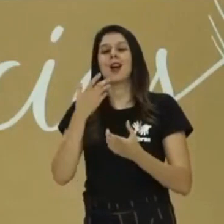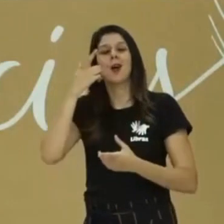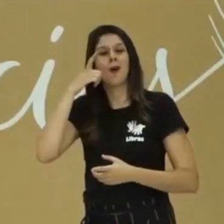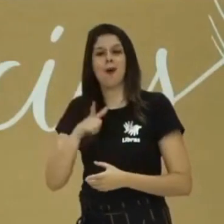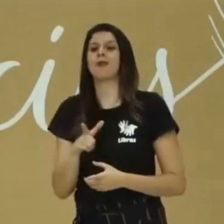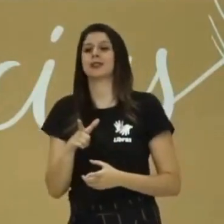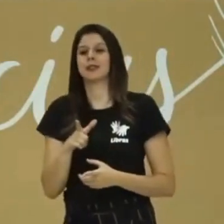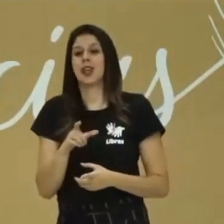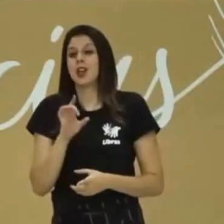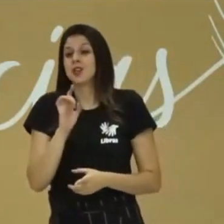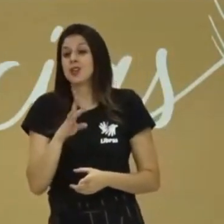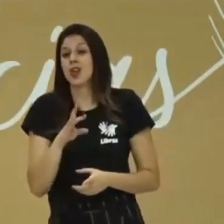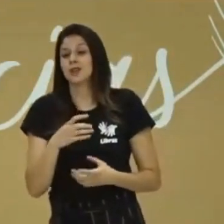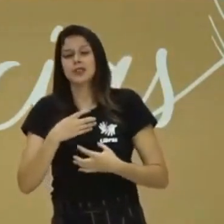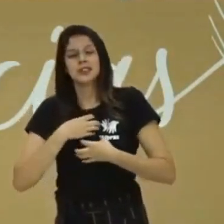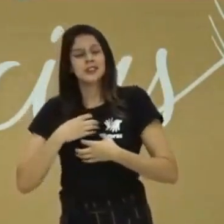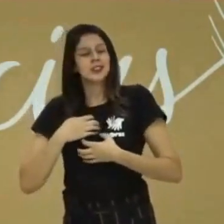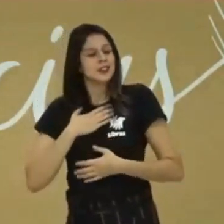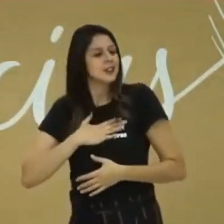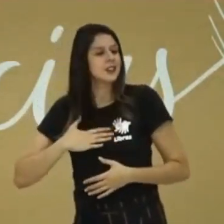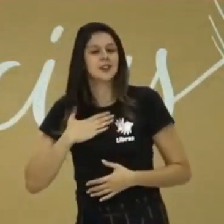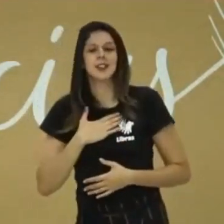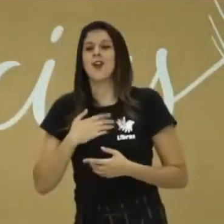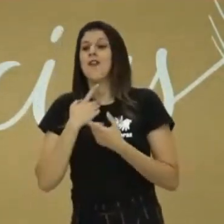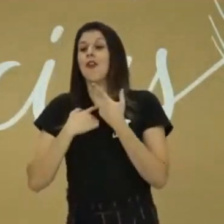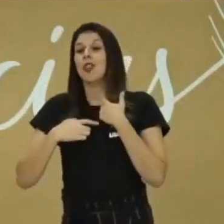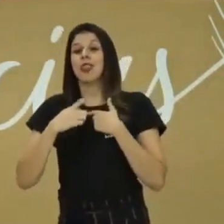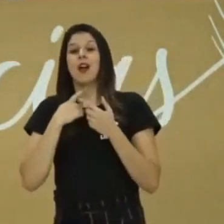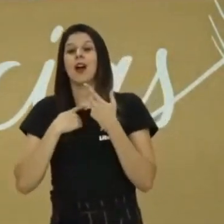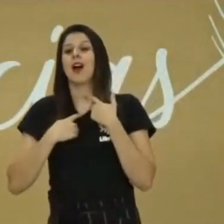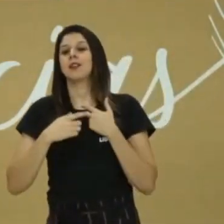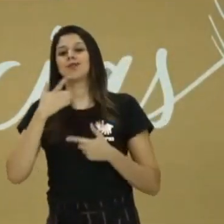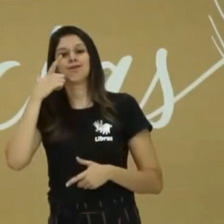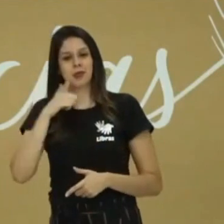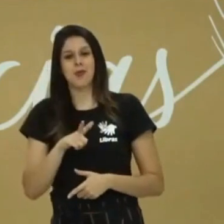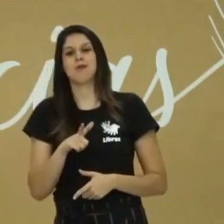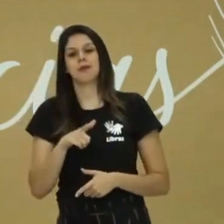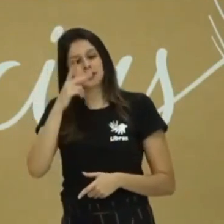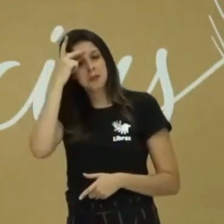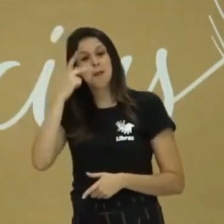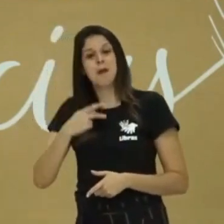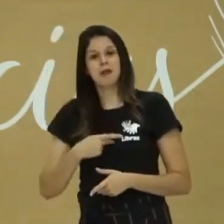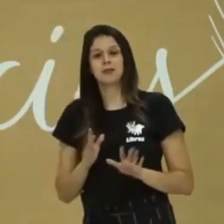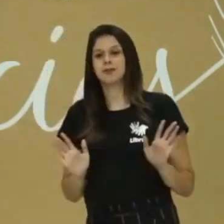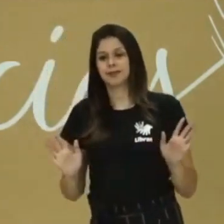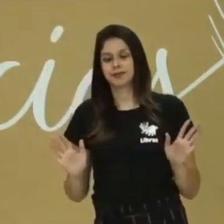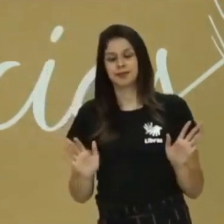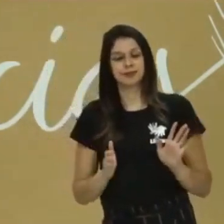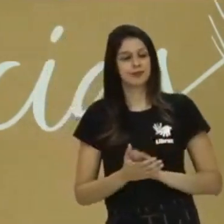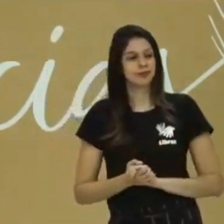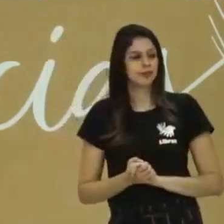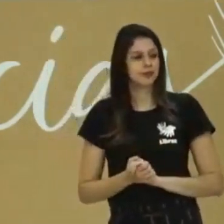apenas para satisfazerem a concupiscência dos olhos a concupiscência da carne